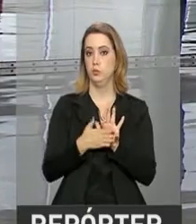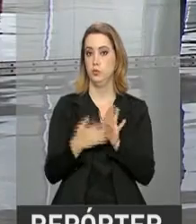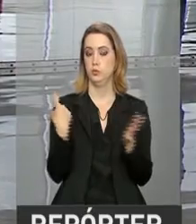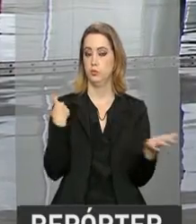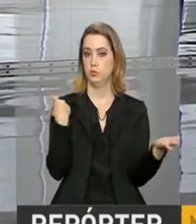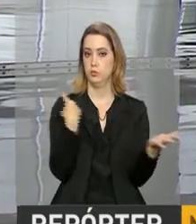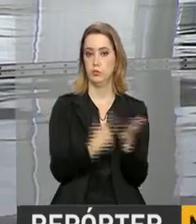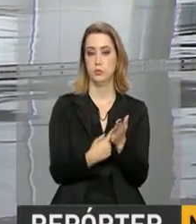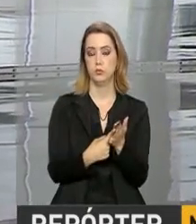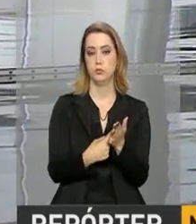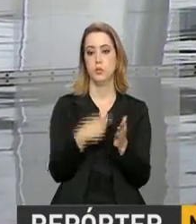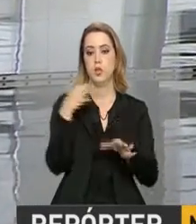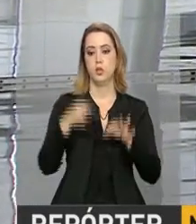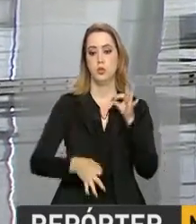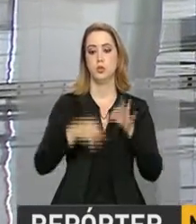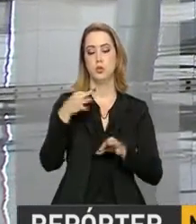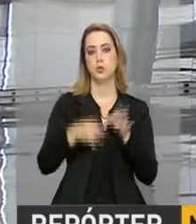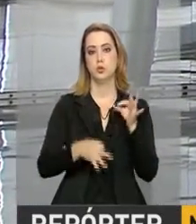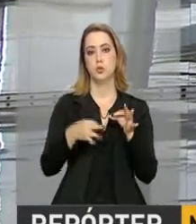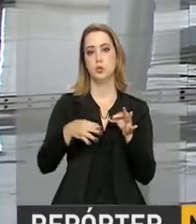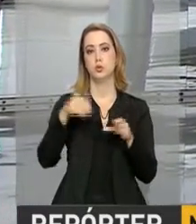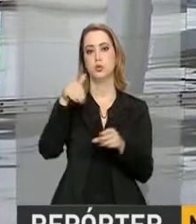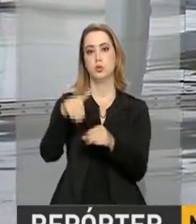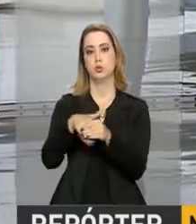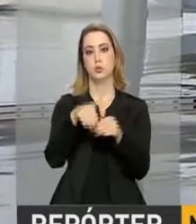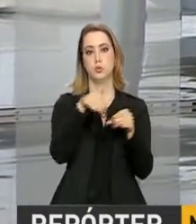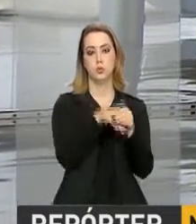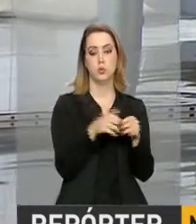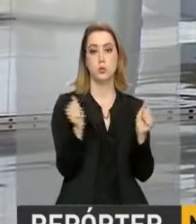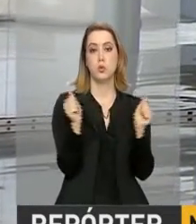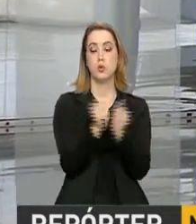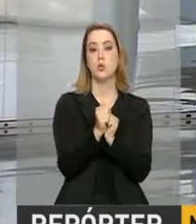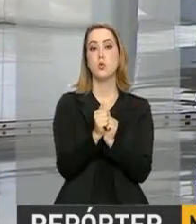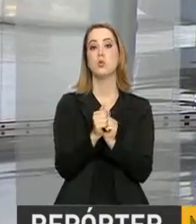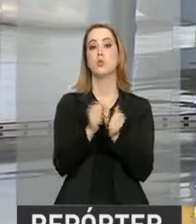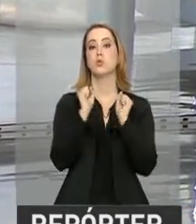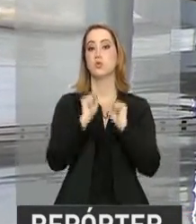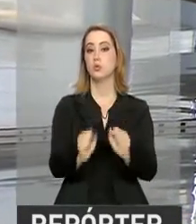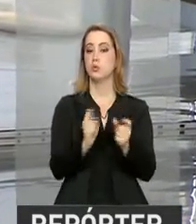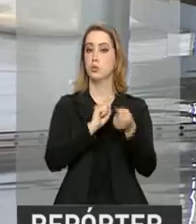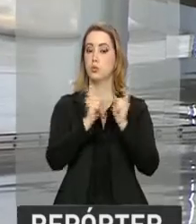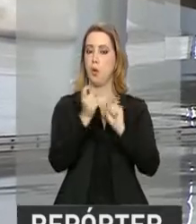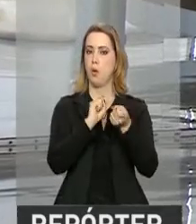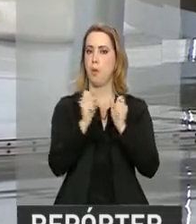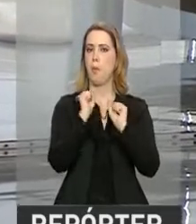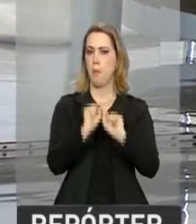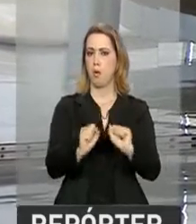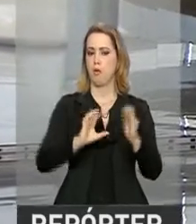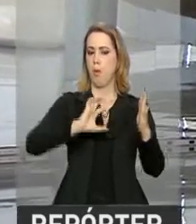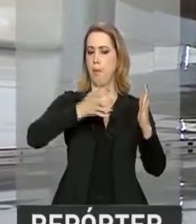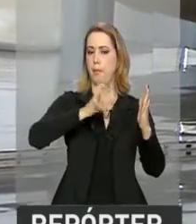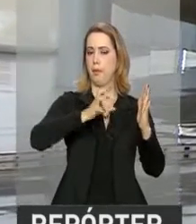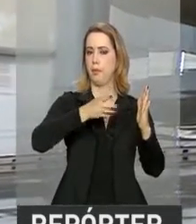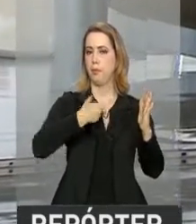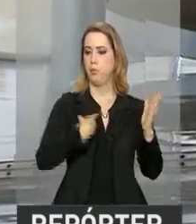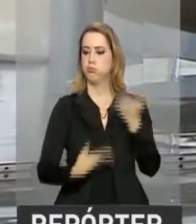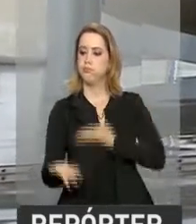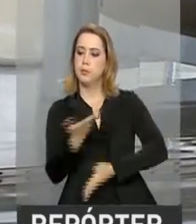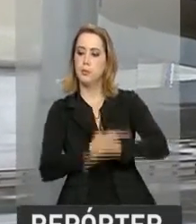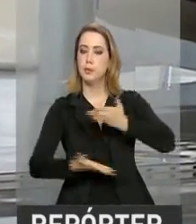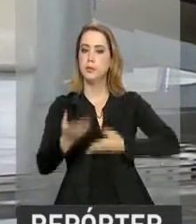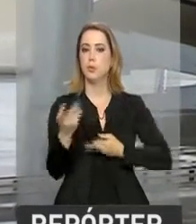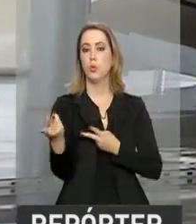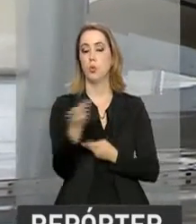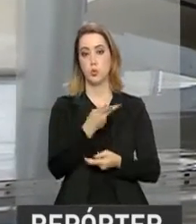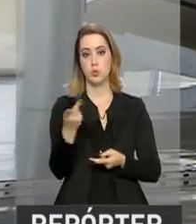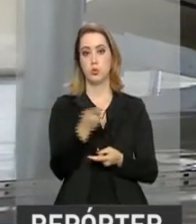acordo é que a Justiça Eleitoral e o Poder Executivo possam trocar informações do banco de dados do TSE e do governo